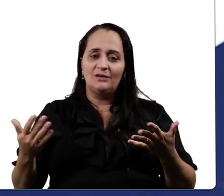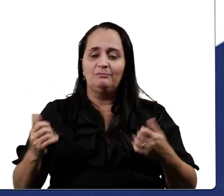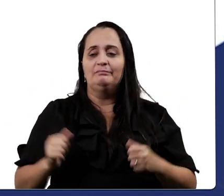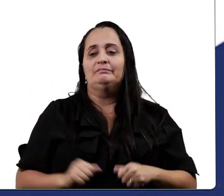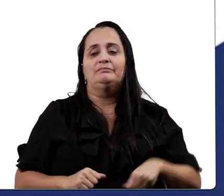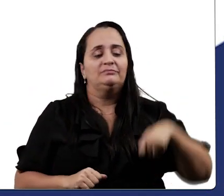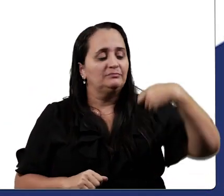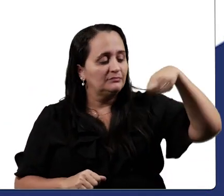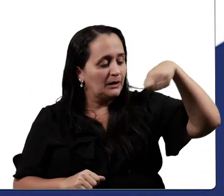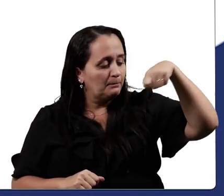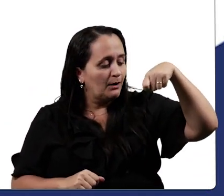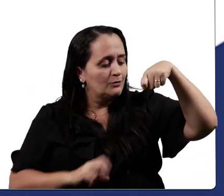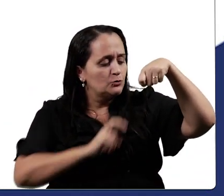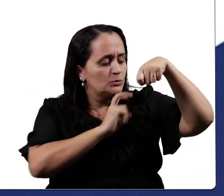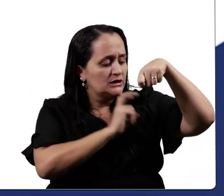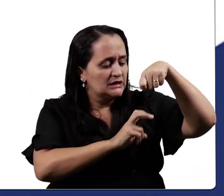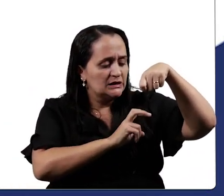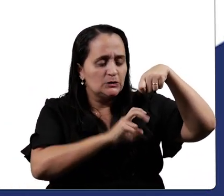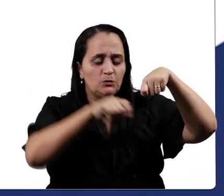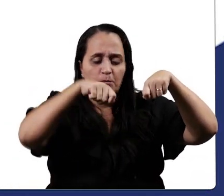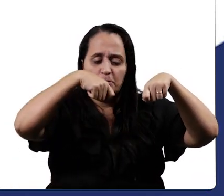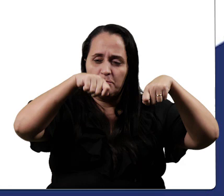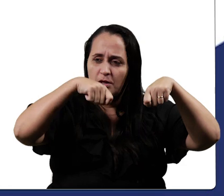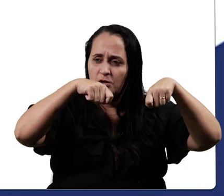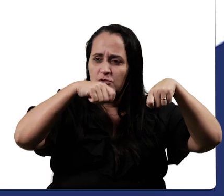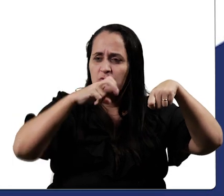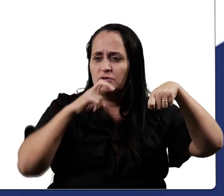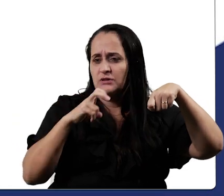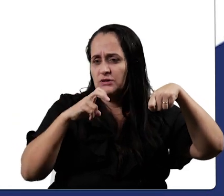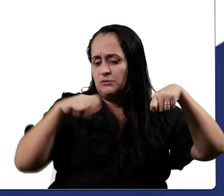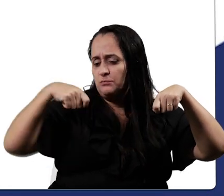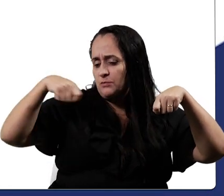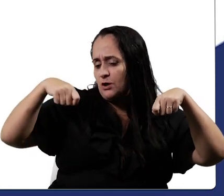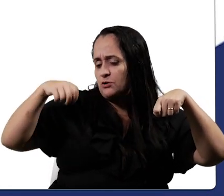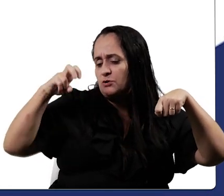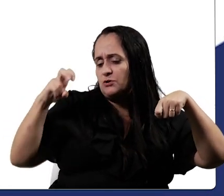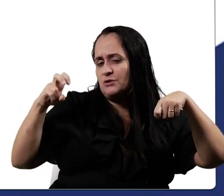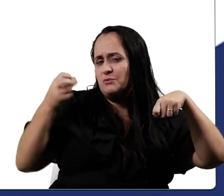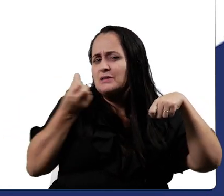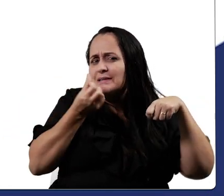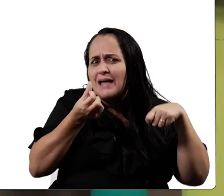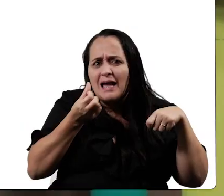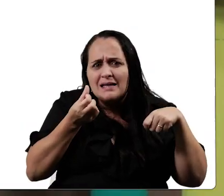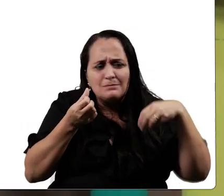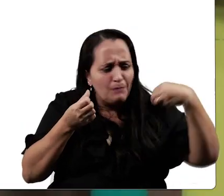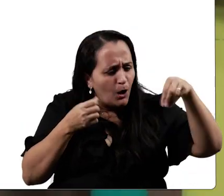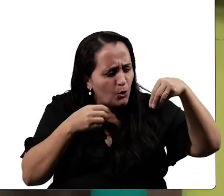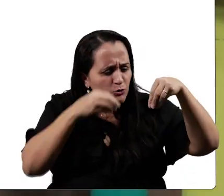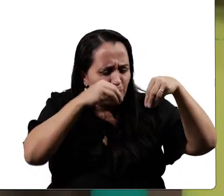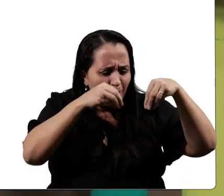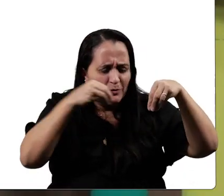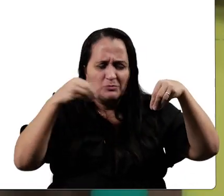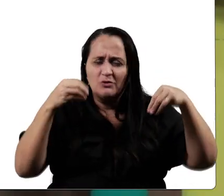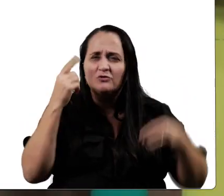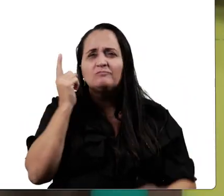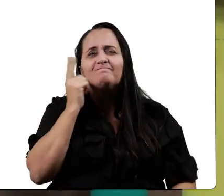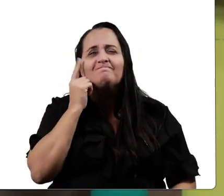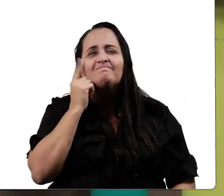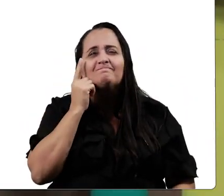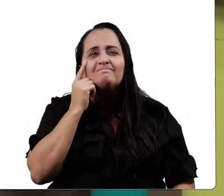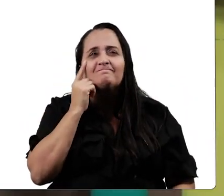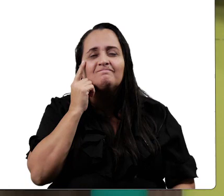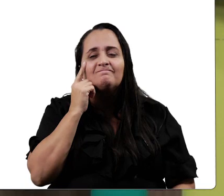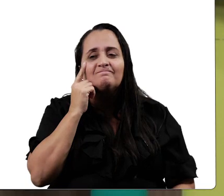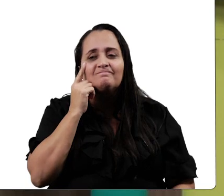em cada pacotinho quantas bolinhas ele tem em seis pacotes E aí